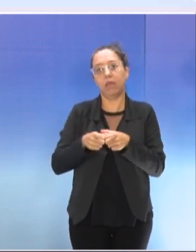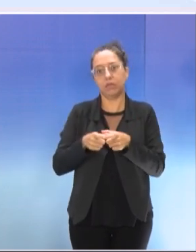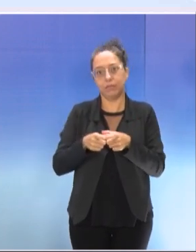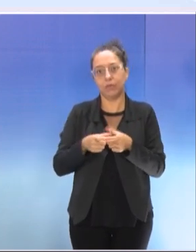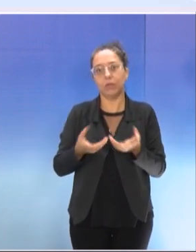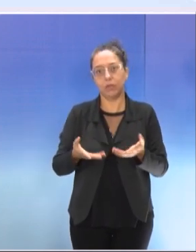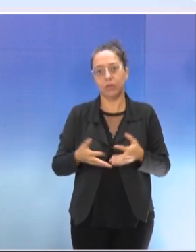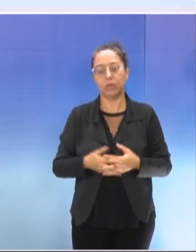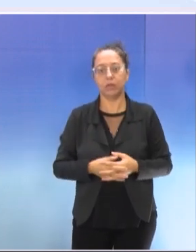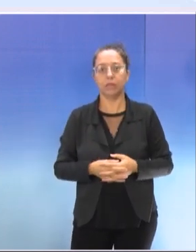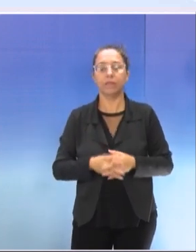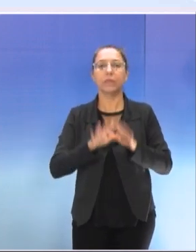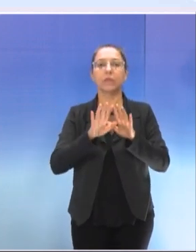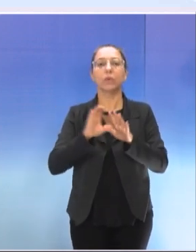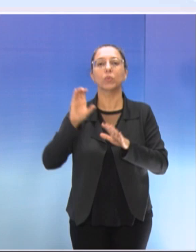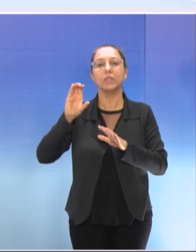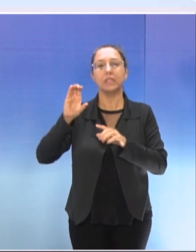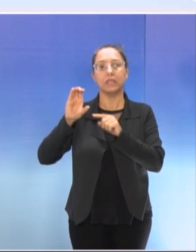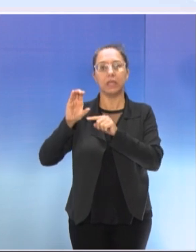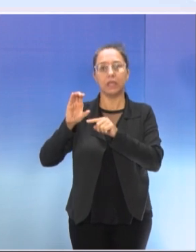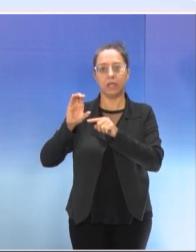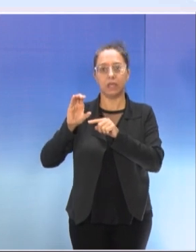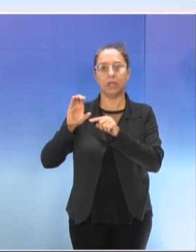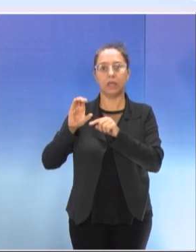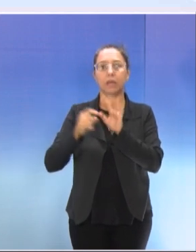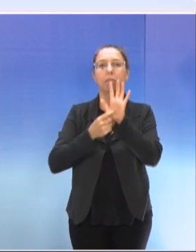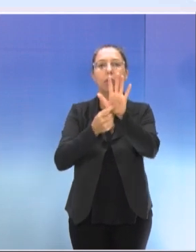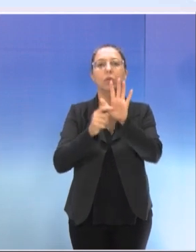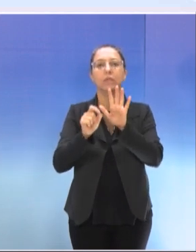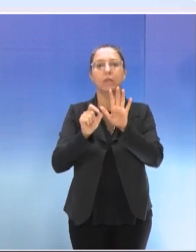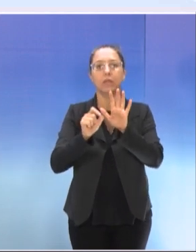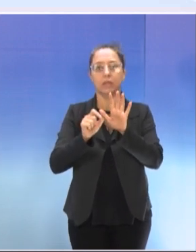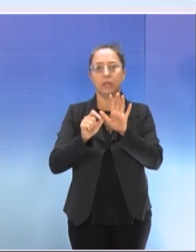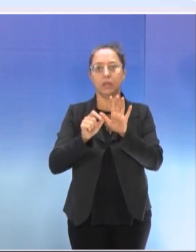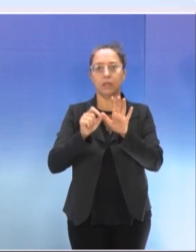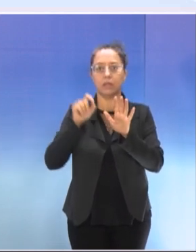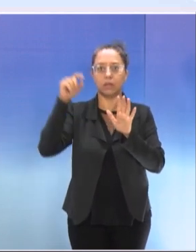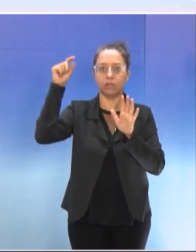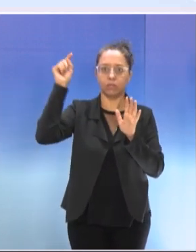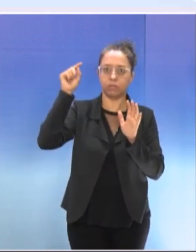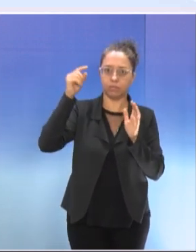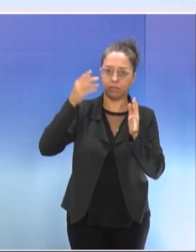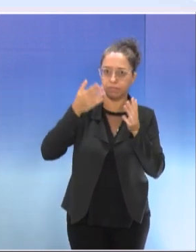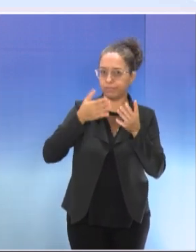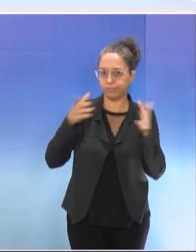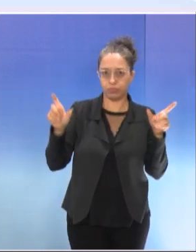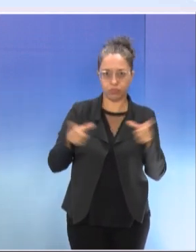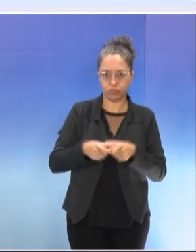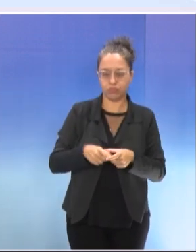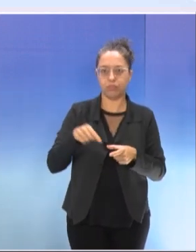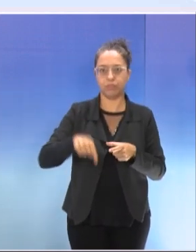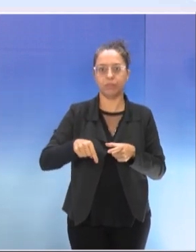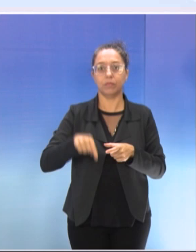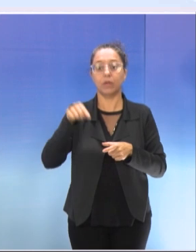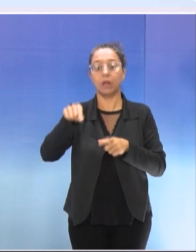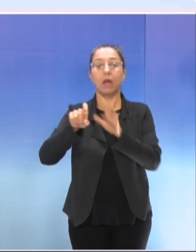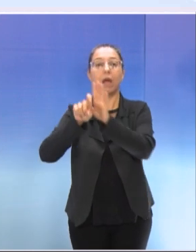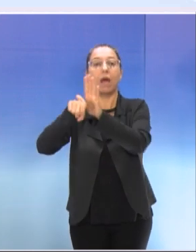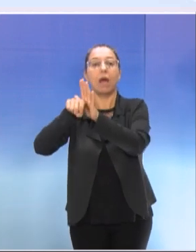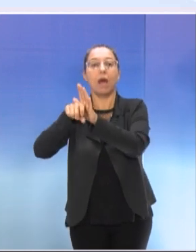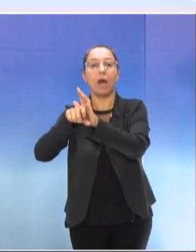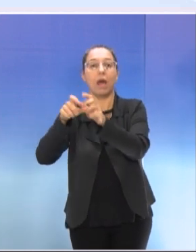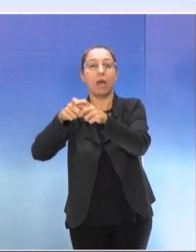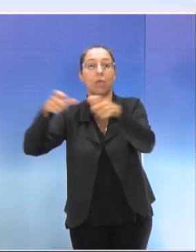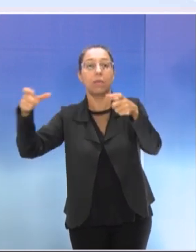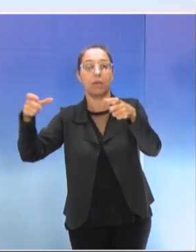tá certo? A letra C mostra que a queda dos moluscos, tá certo? E aqui uma subida das arraias e aqui